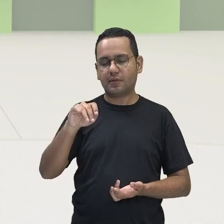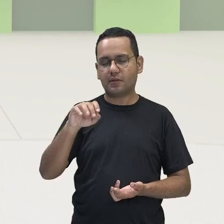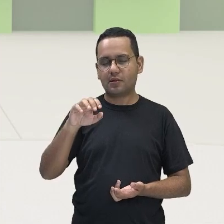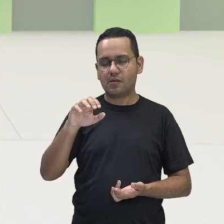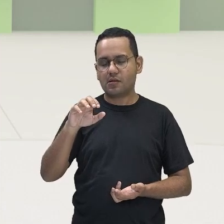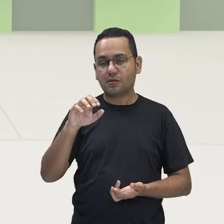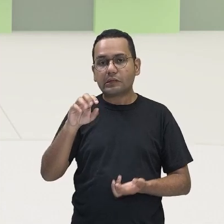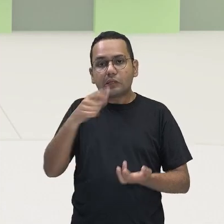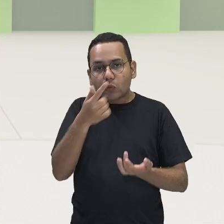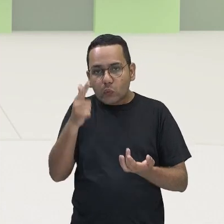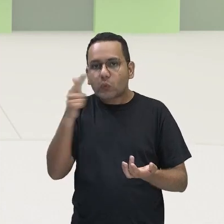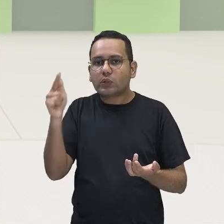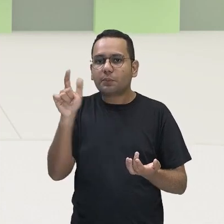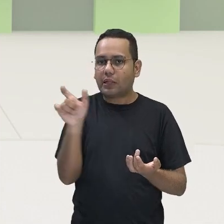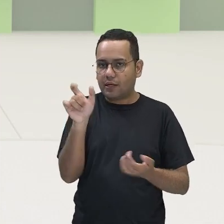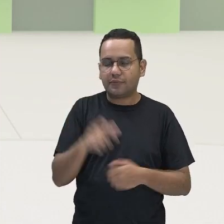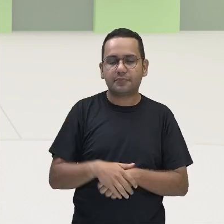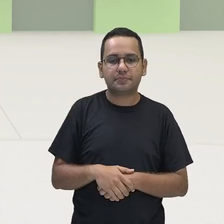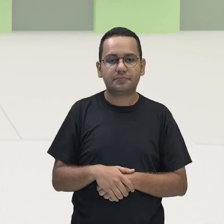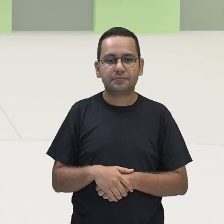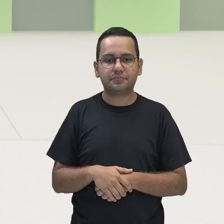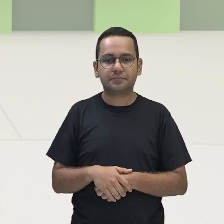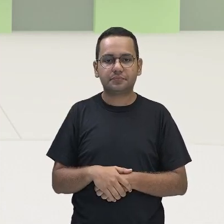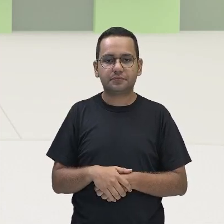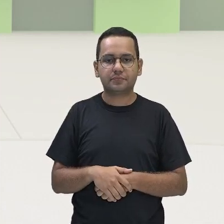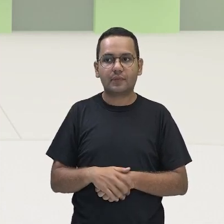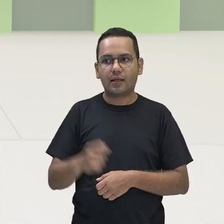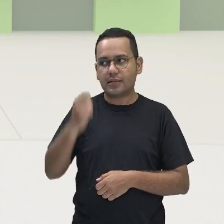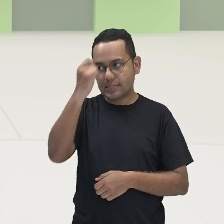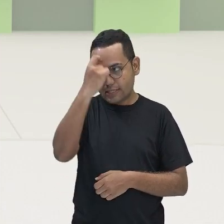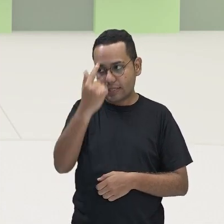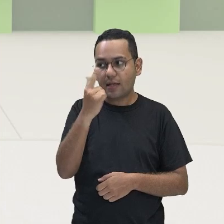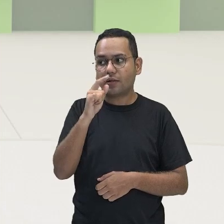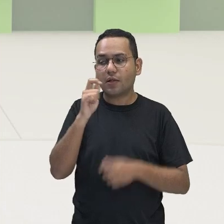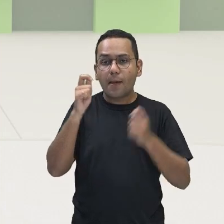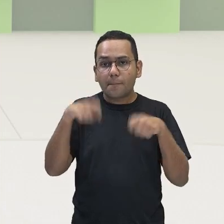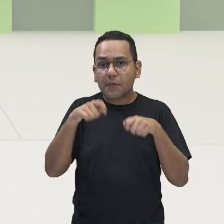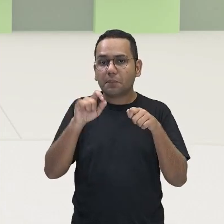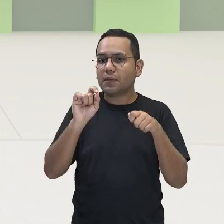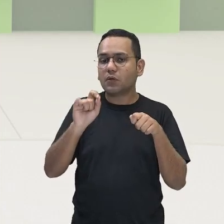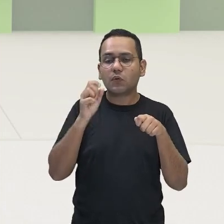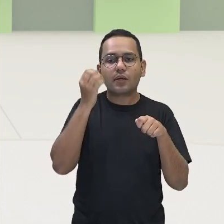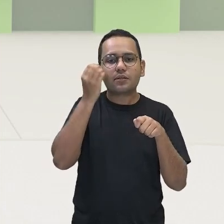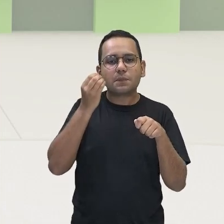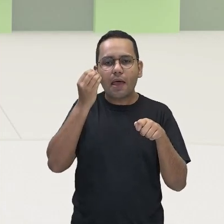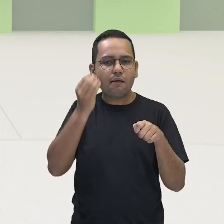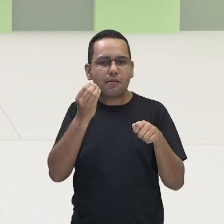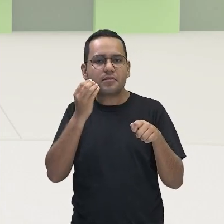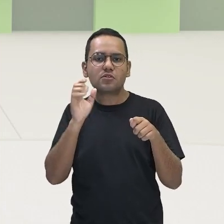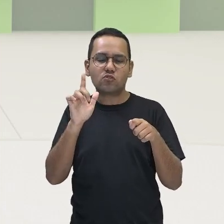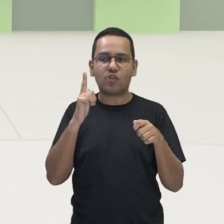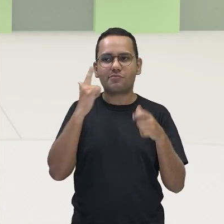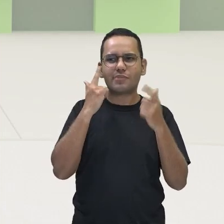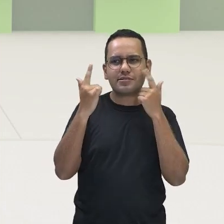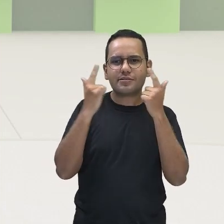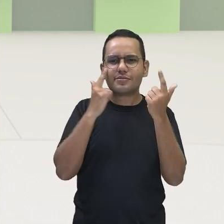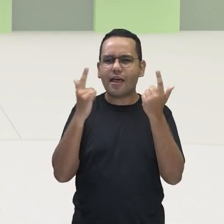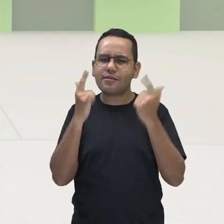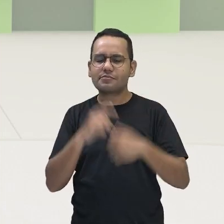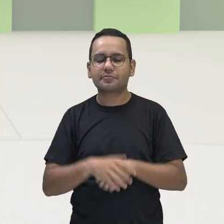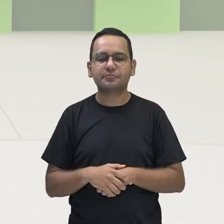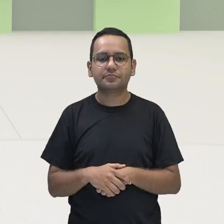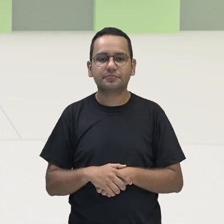que você já começa a ter os primeiros resultados na sua mente. Você mais ou menos já tem a